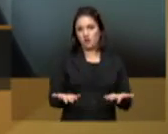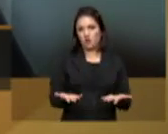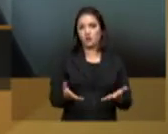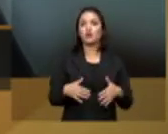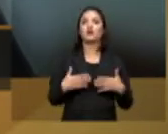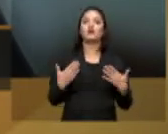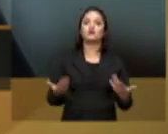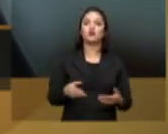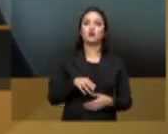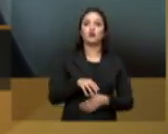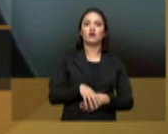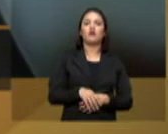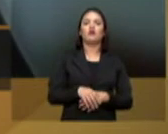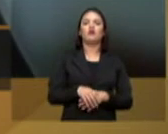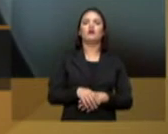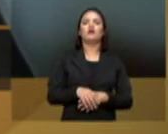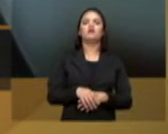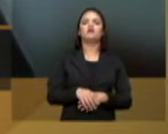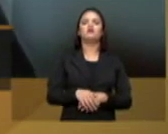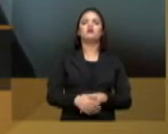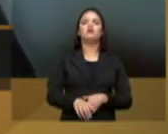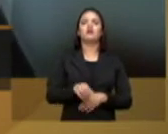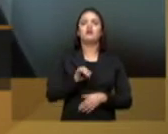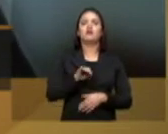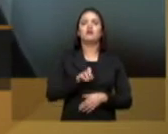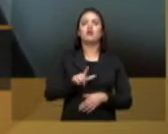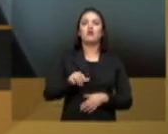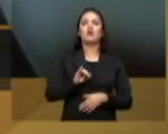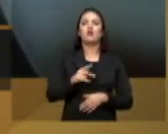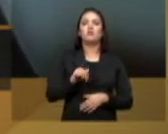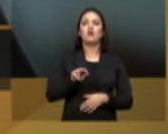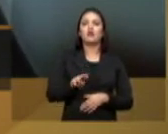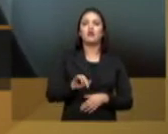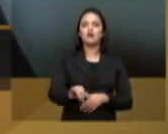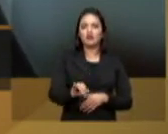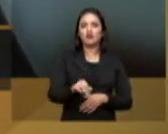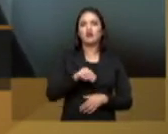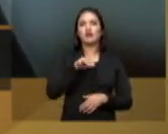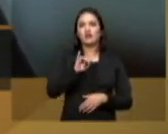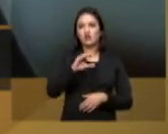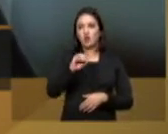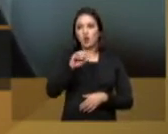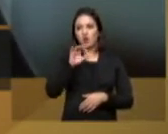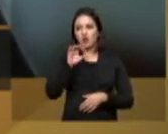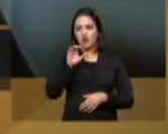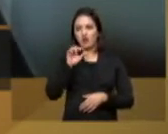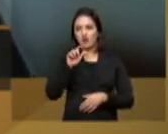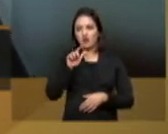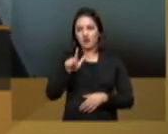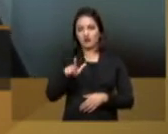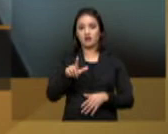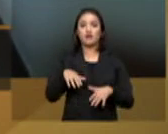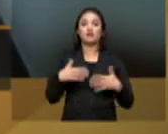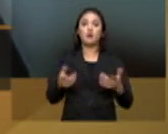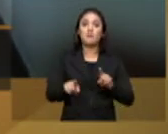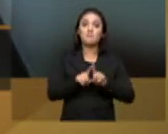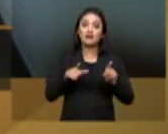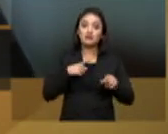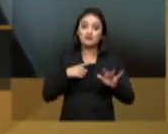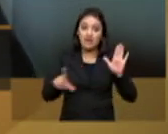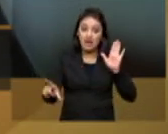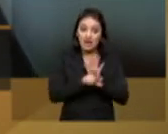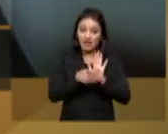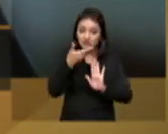IE, o IPI, o IOF. E desde que estejam prescritos em lei em